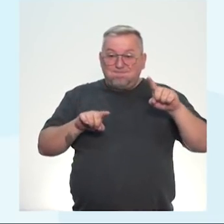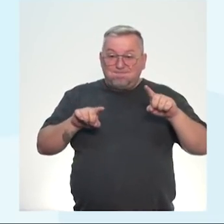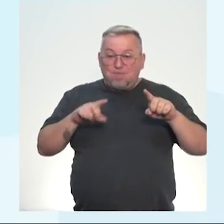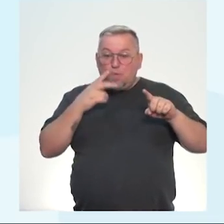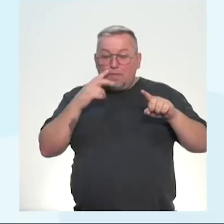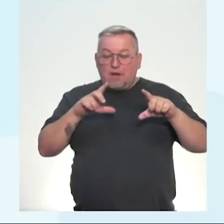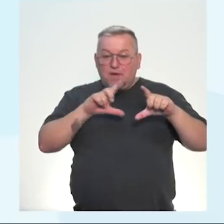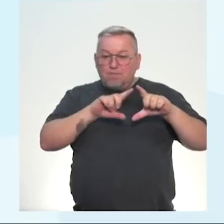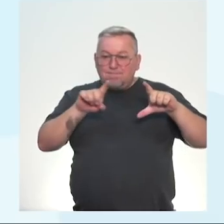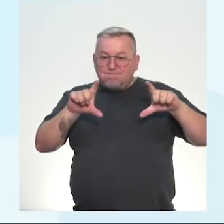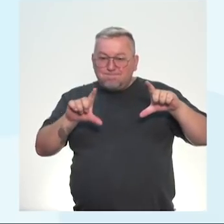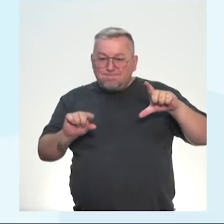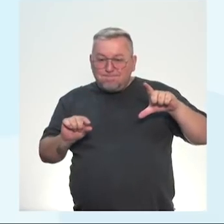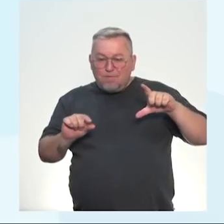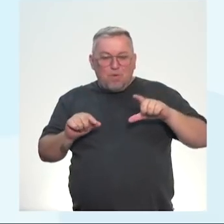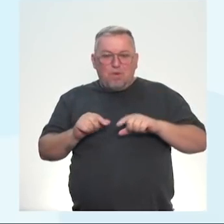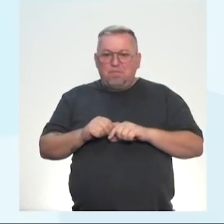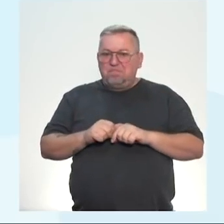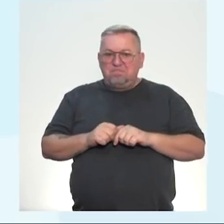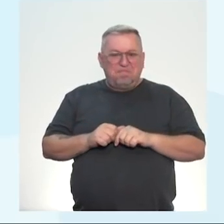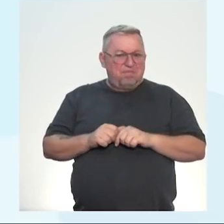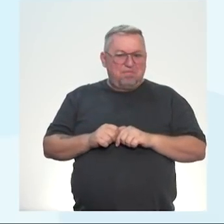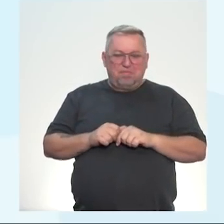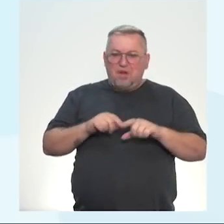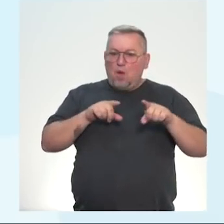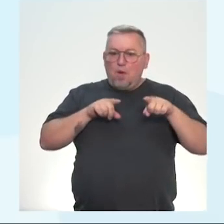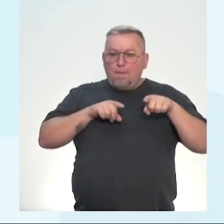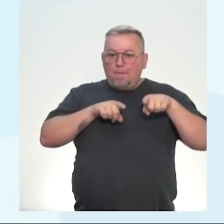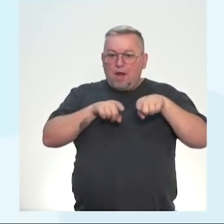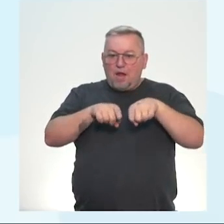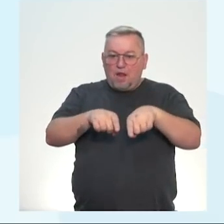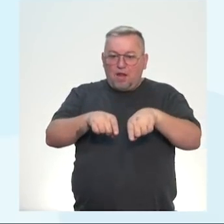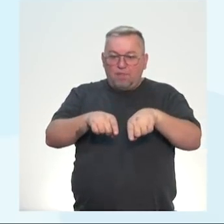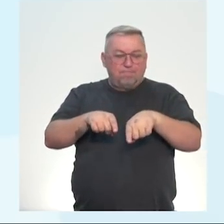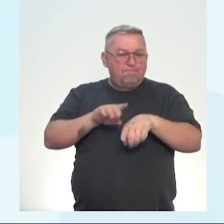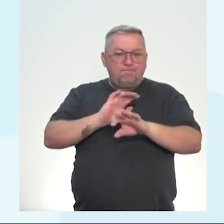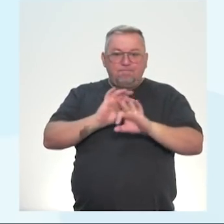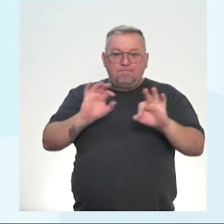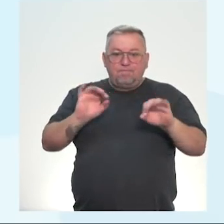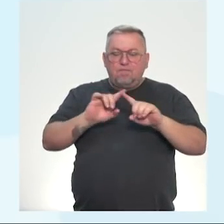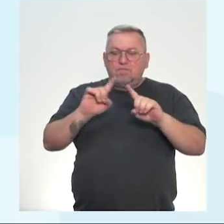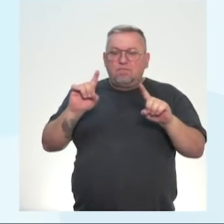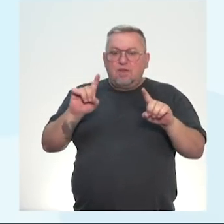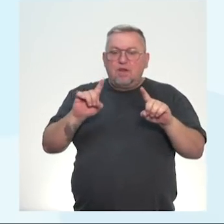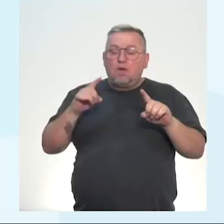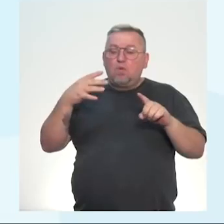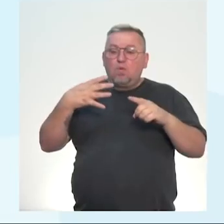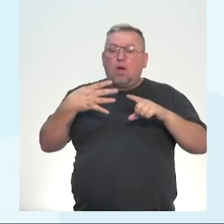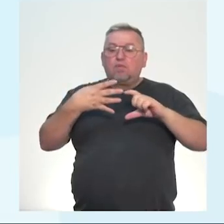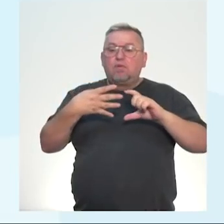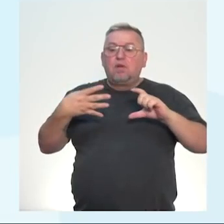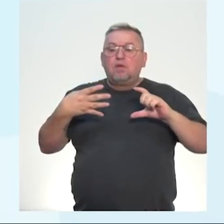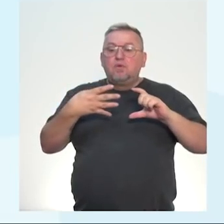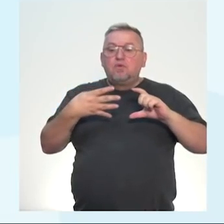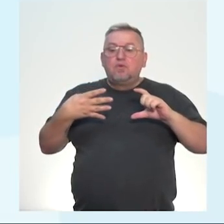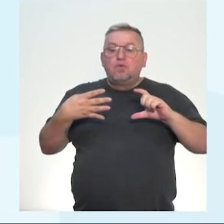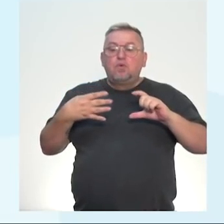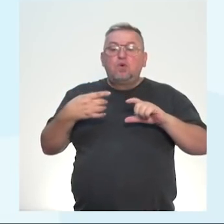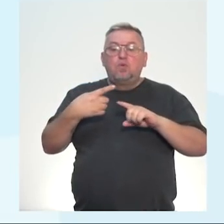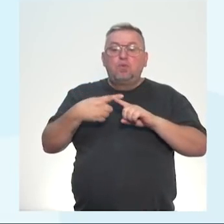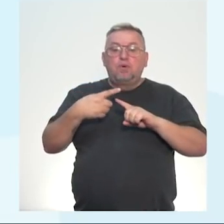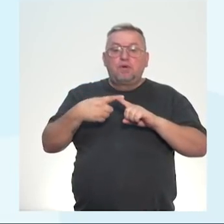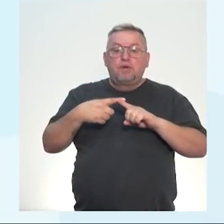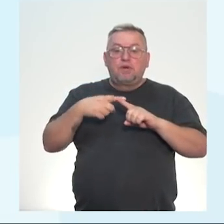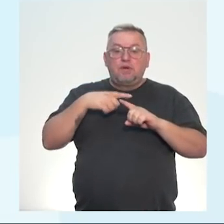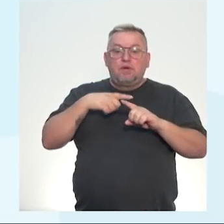de parecer, né? Não é um Ela paralelogramo. não é paralelogramo, são outros nomes. Ela é um quadrilátero. Por quê? Porque os ângulos